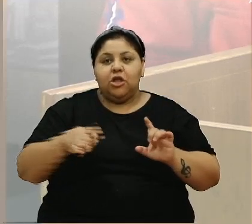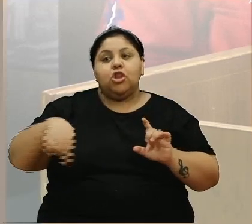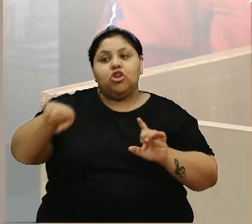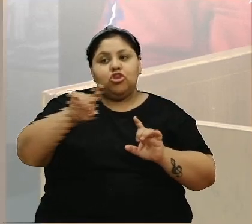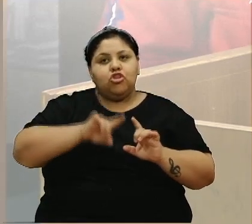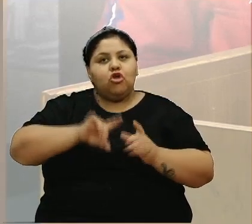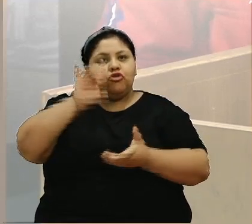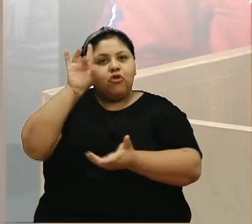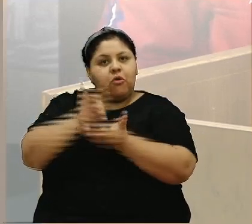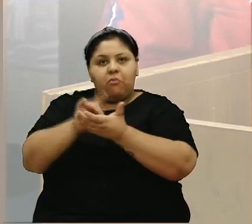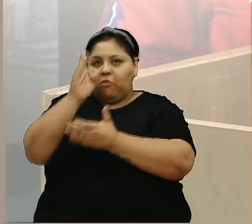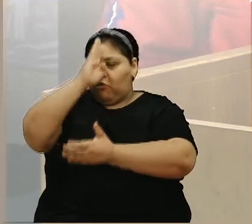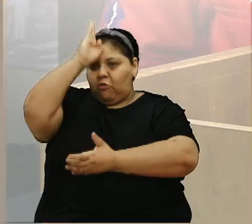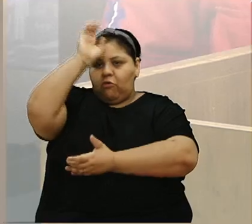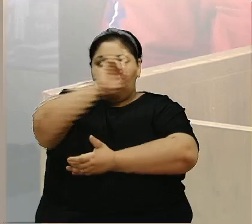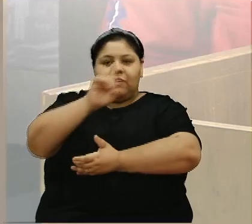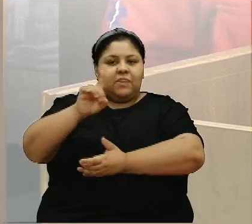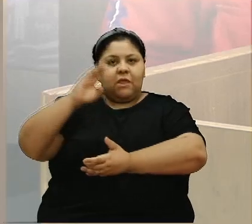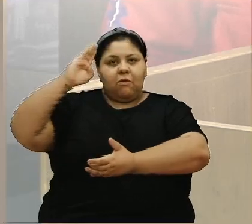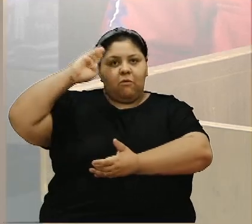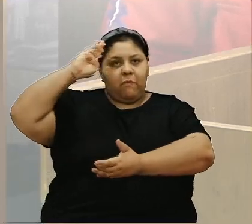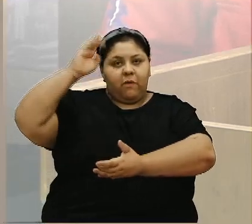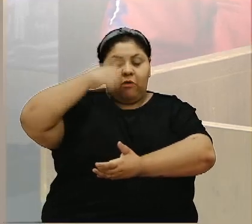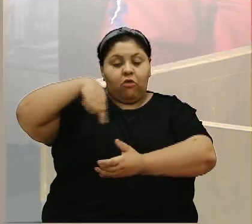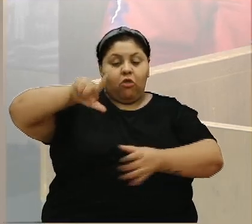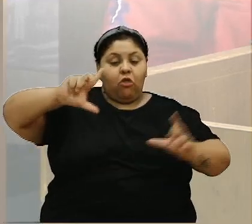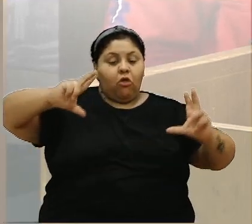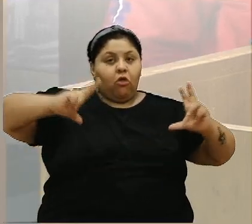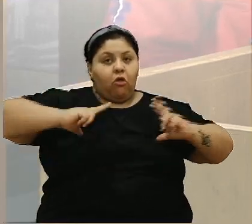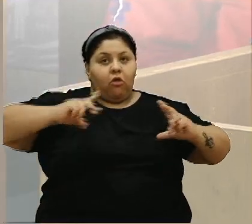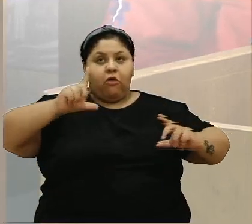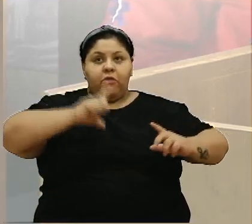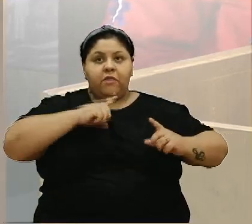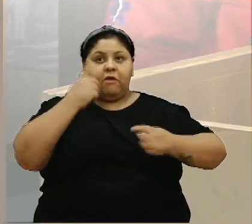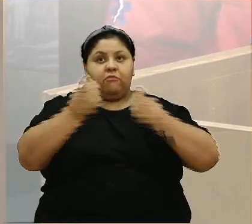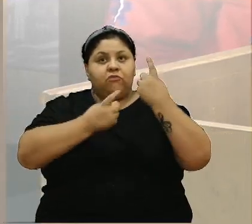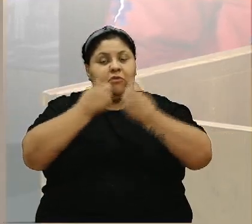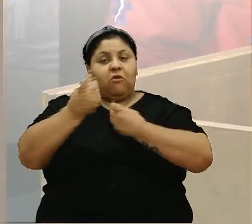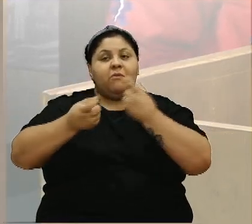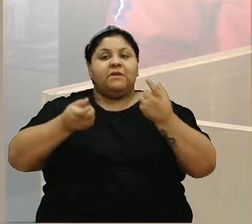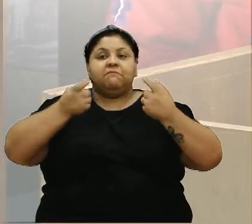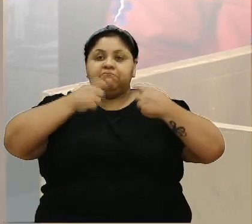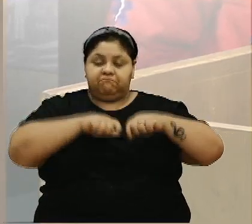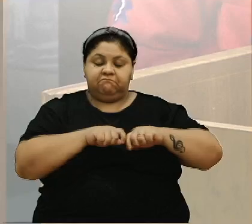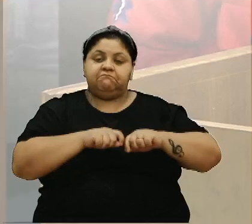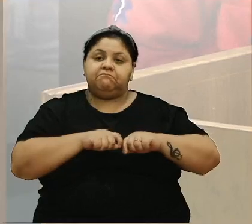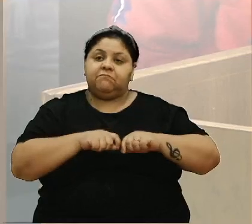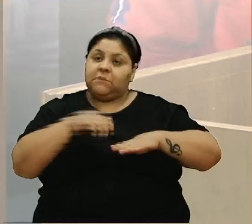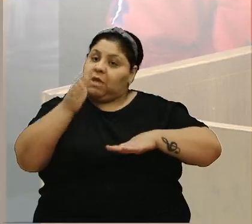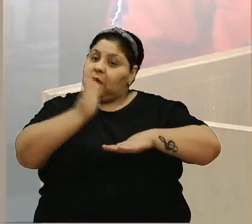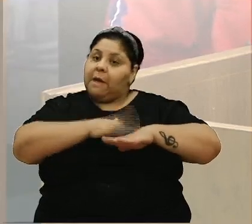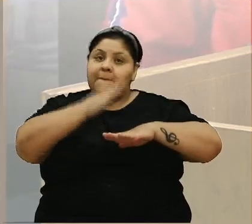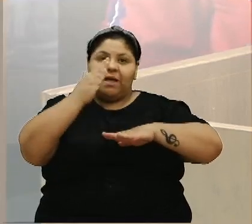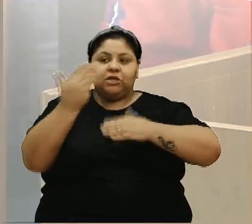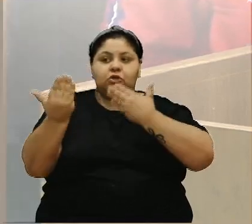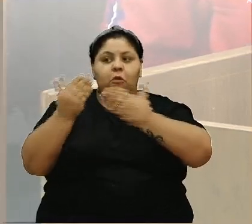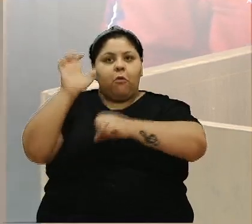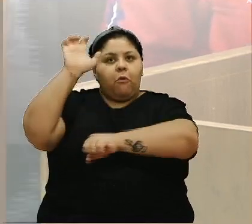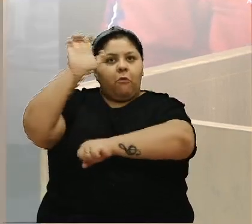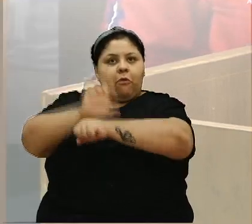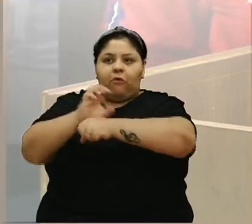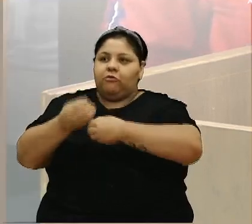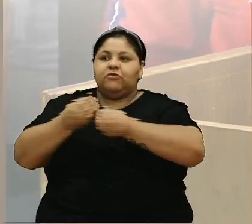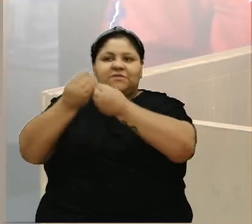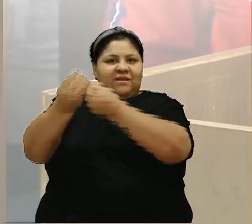bombeiros, não somos militares, somos privado. Temos algumas capacitações aí a mais que o Estado